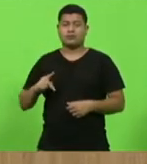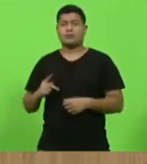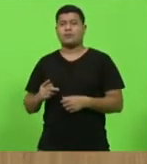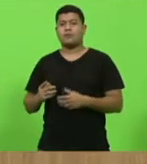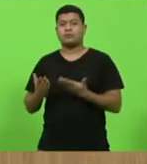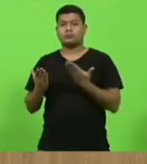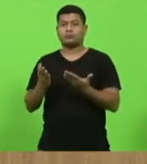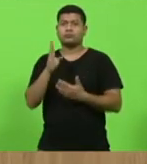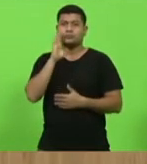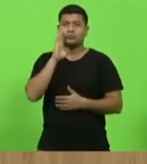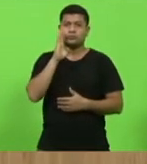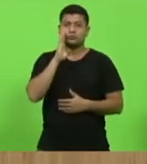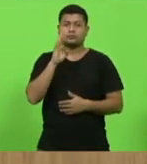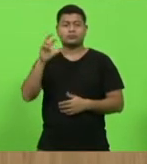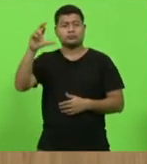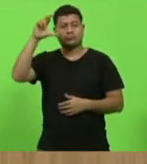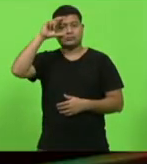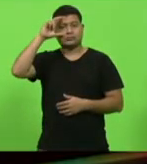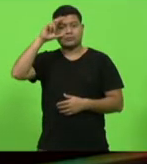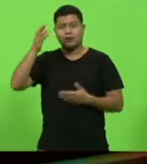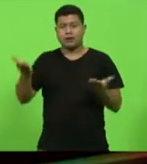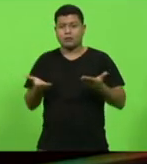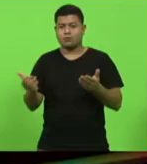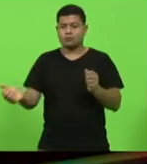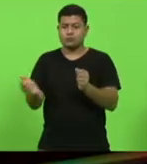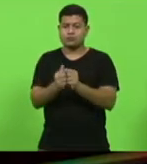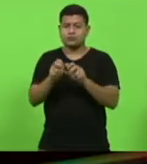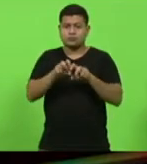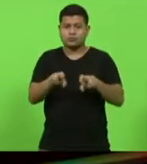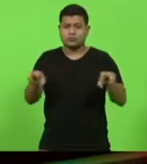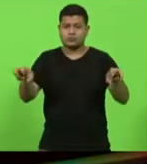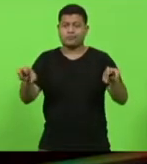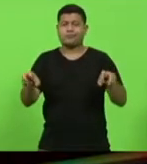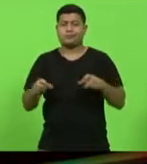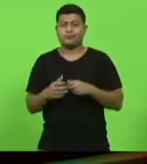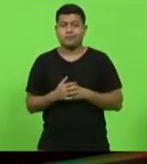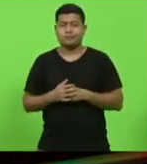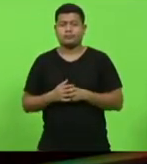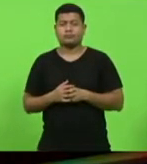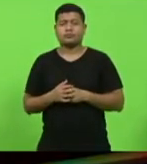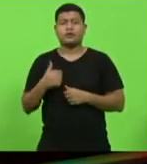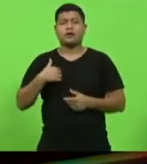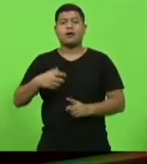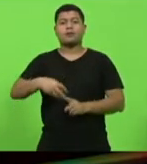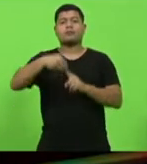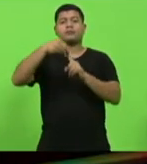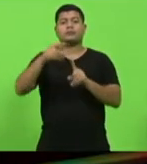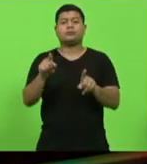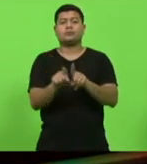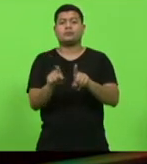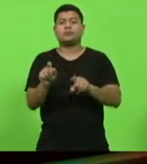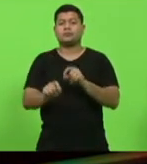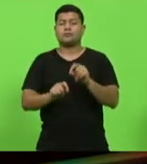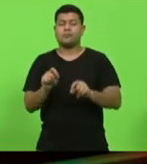Ricardo Albuquerque compõem a mesa neste momento eu quero destacar também aqui a